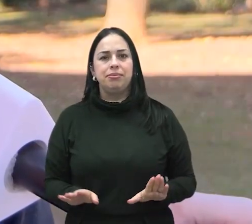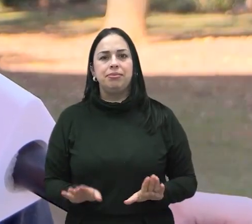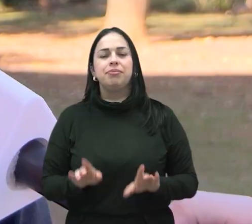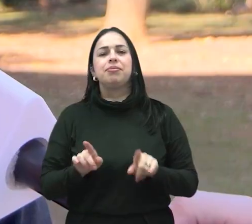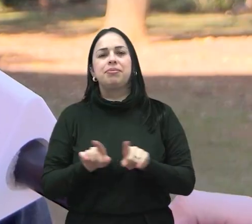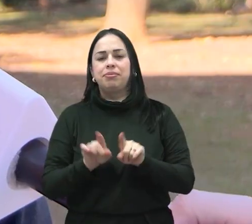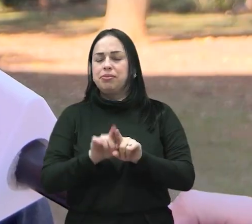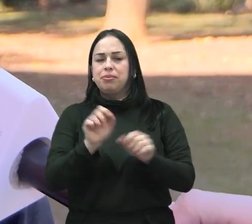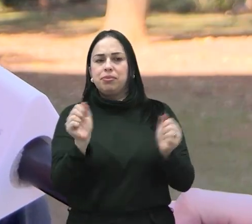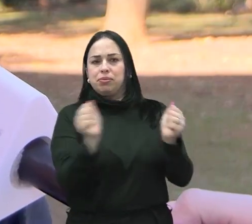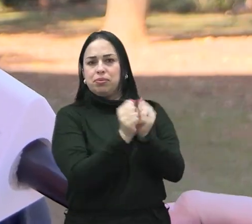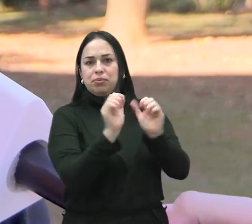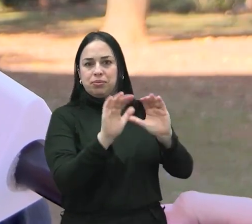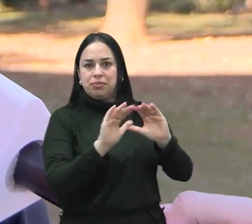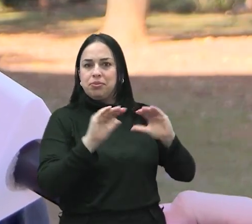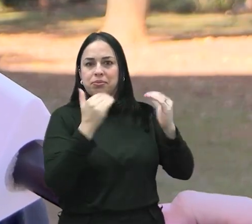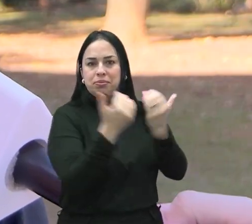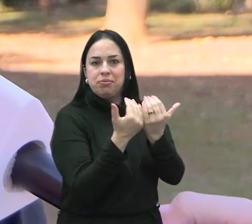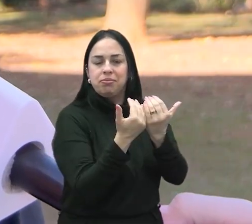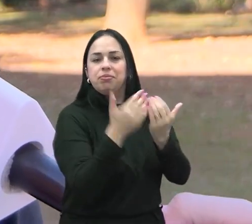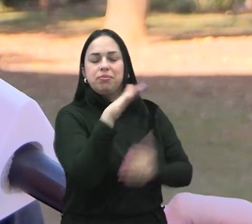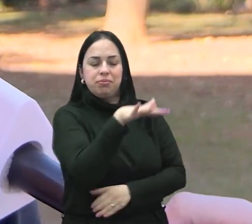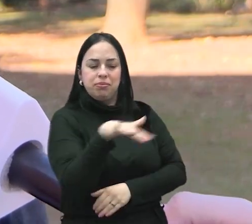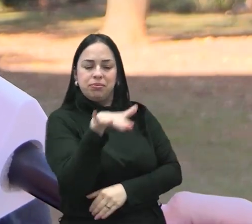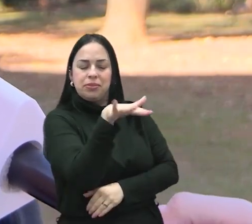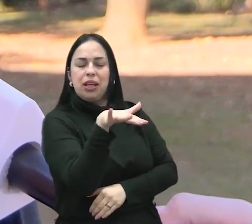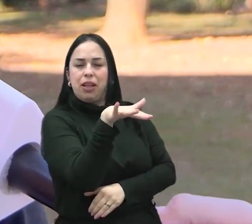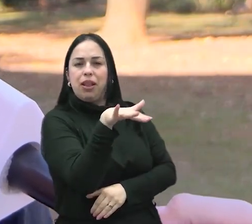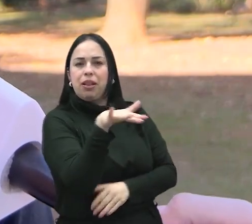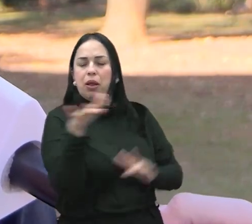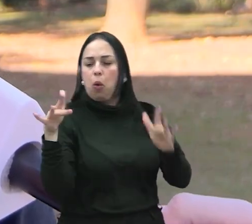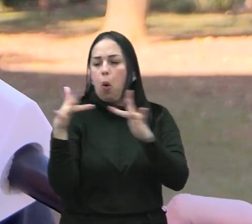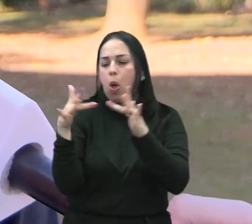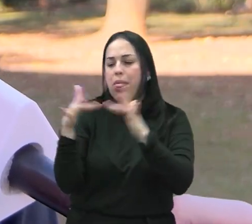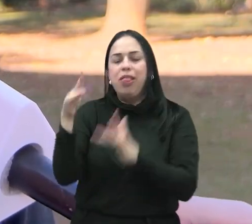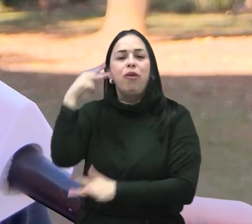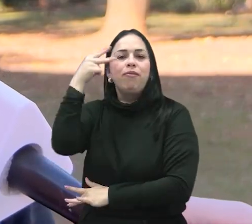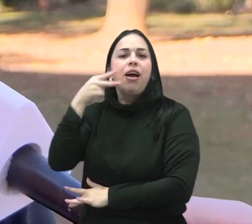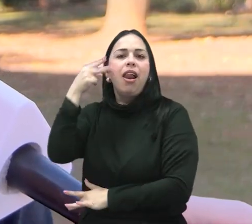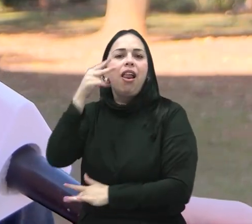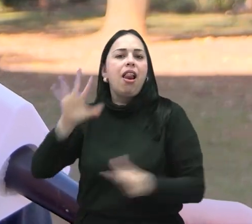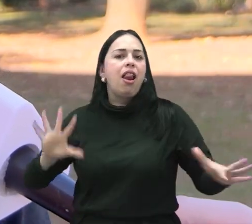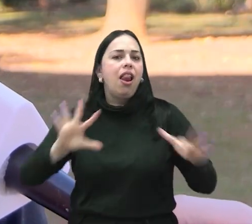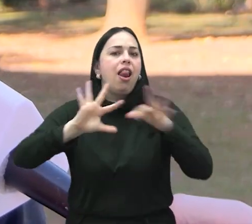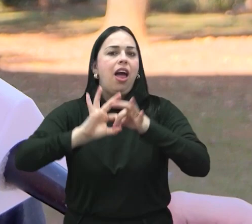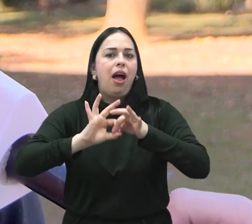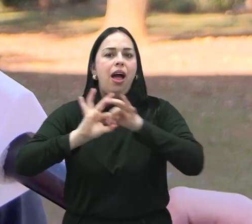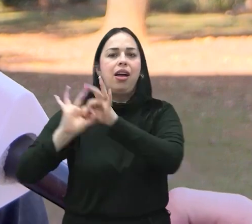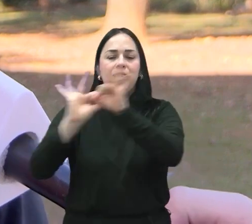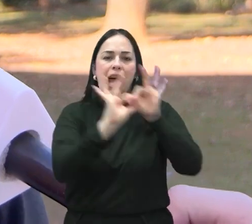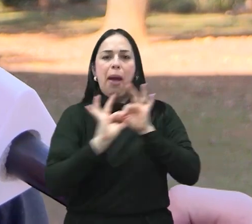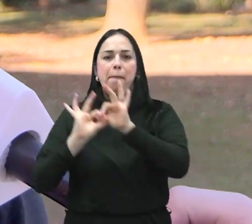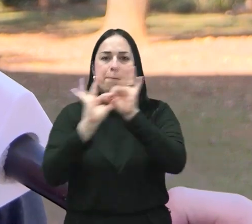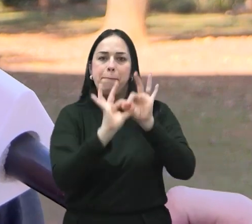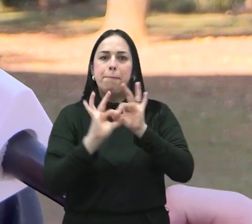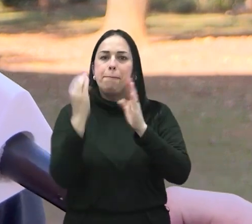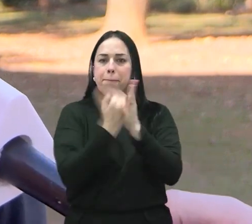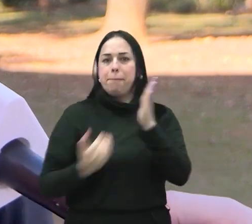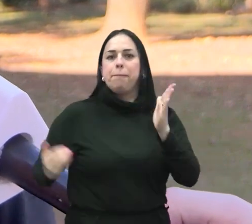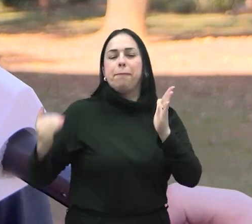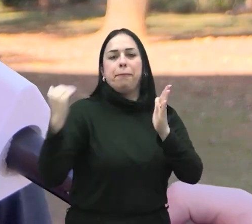com o povo, fica mais o povo junto com o vereador junto com o povo, aí dá mais união